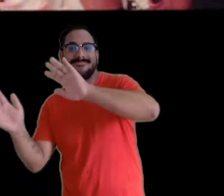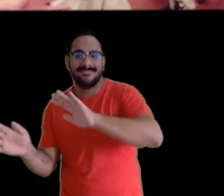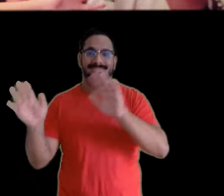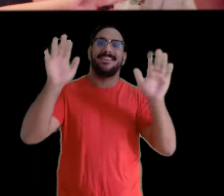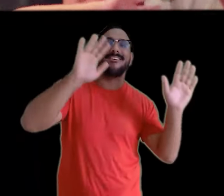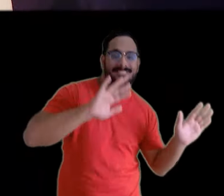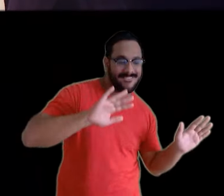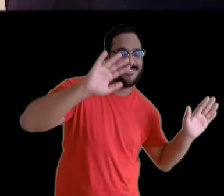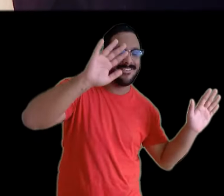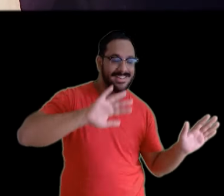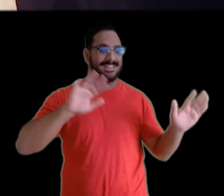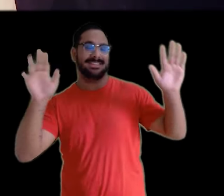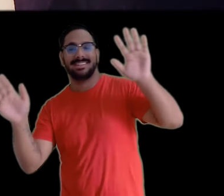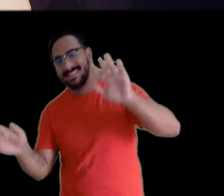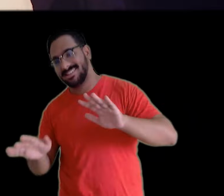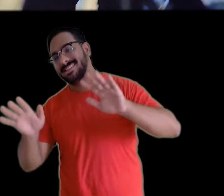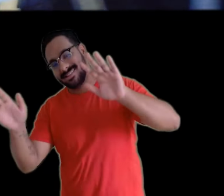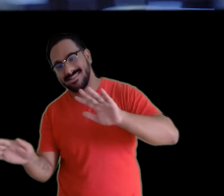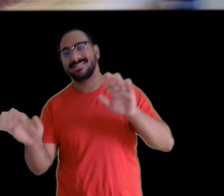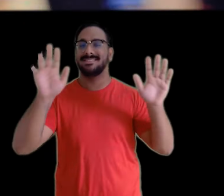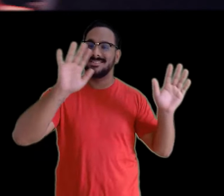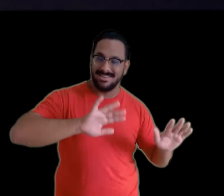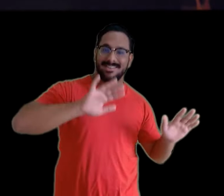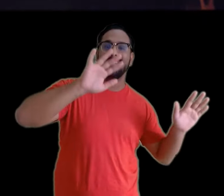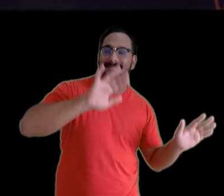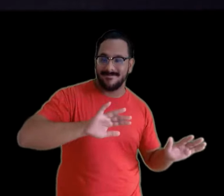Hey! Oh! Hey! Cutuca aqui!